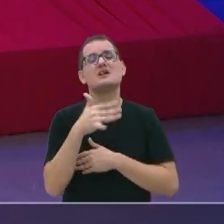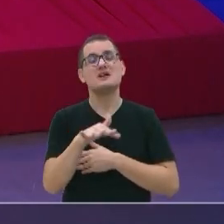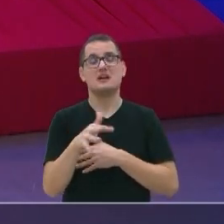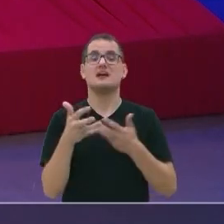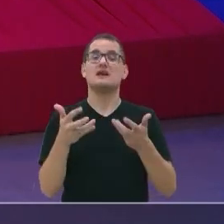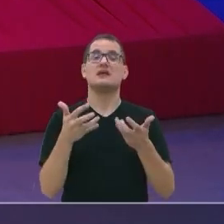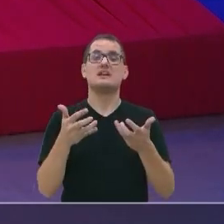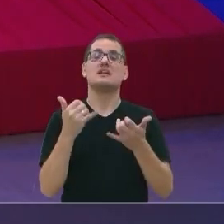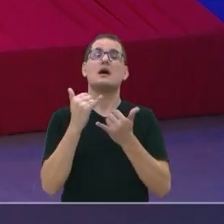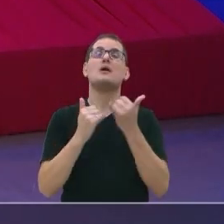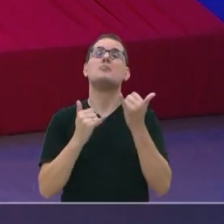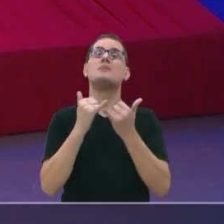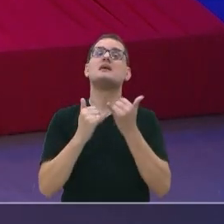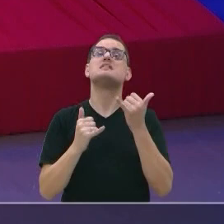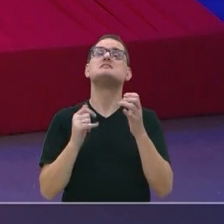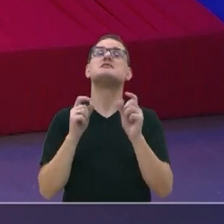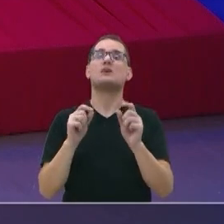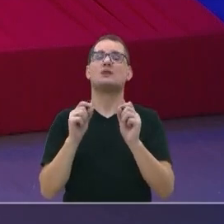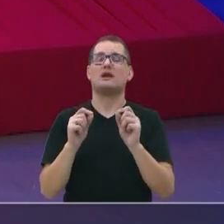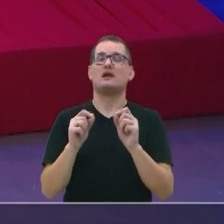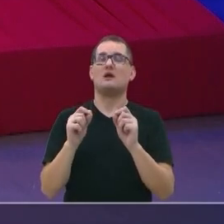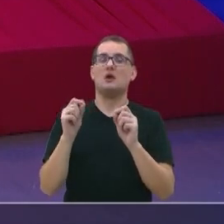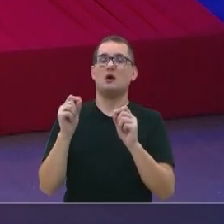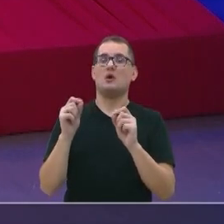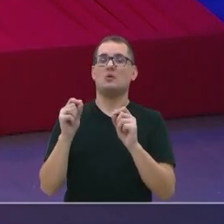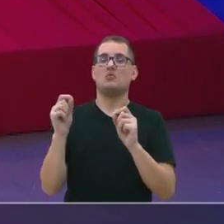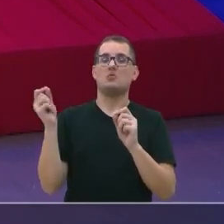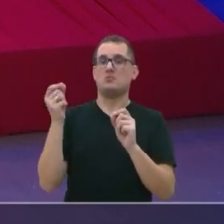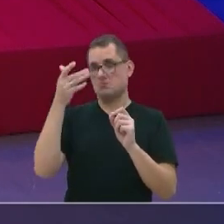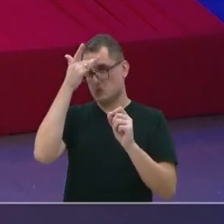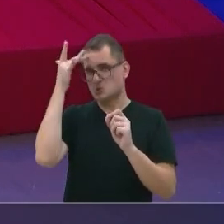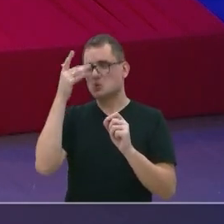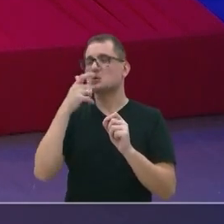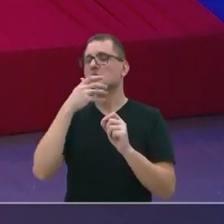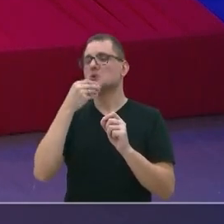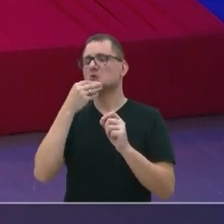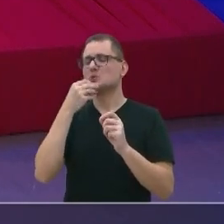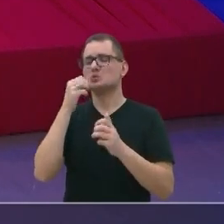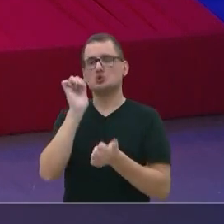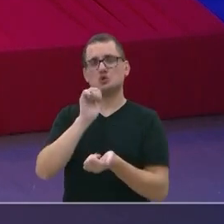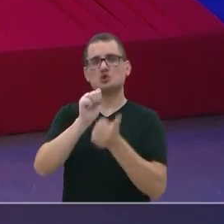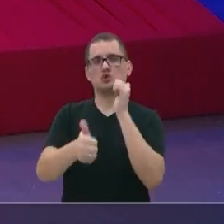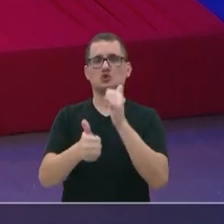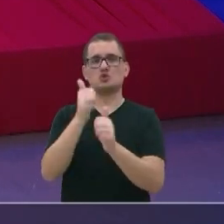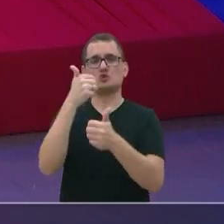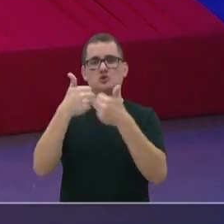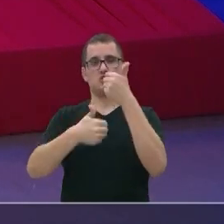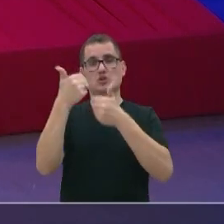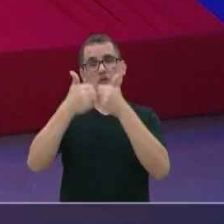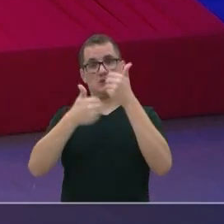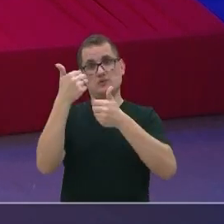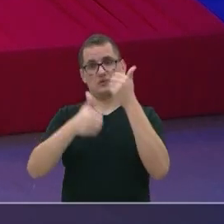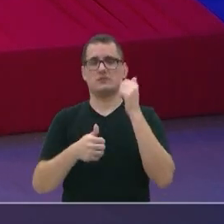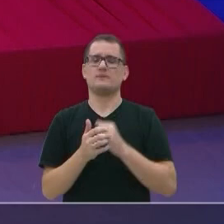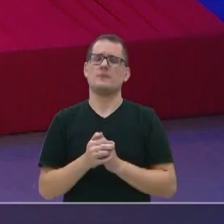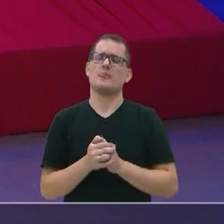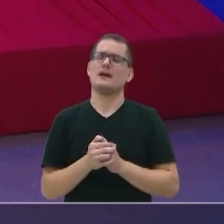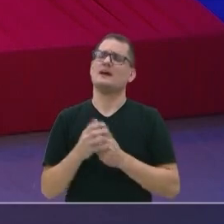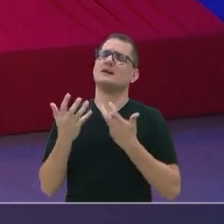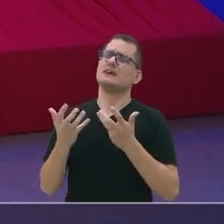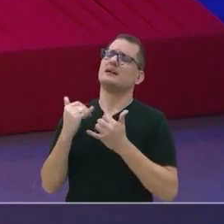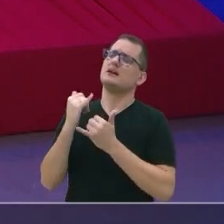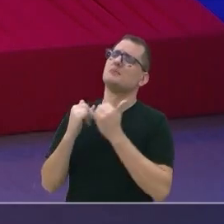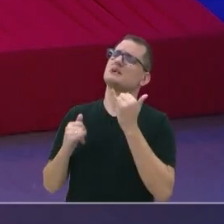queriam se afeiçoar a jogador de futebol, nada contra. Queriam se afeiçoar a não sei